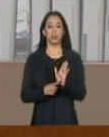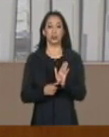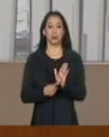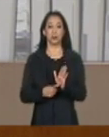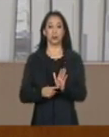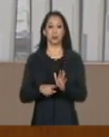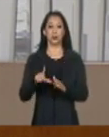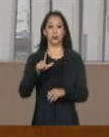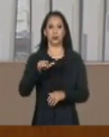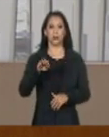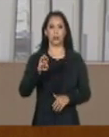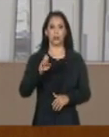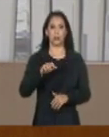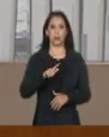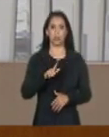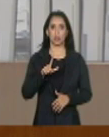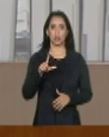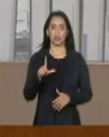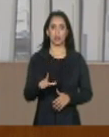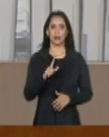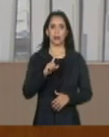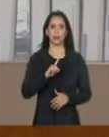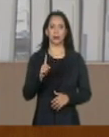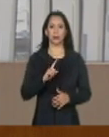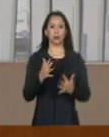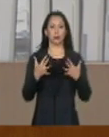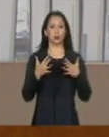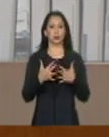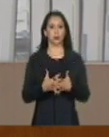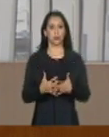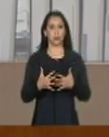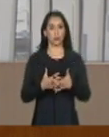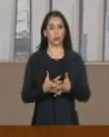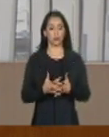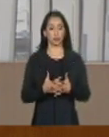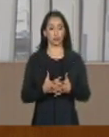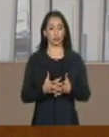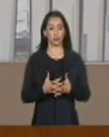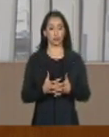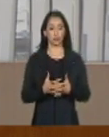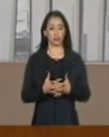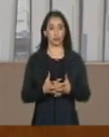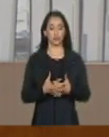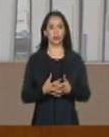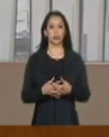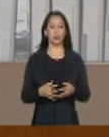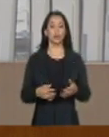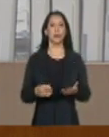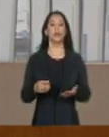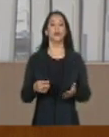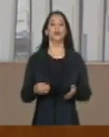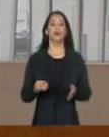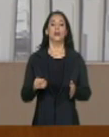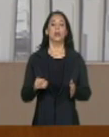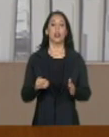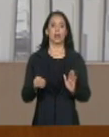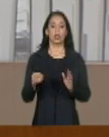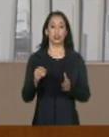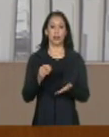legal não se confunde com a cláusula pétrea da presunção de